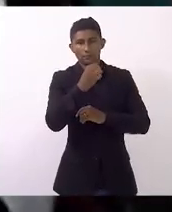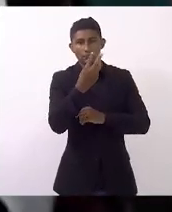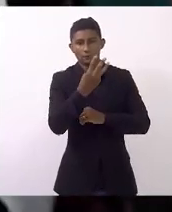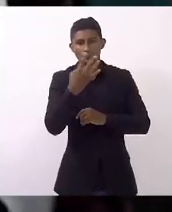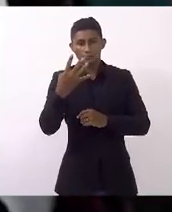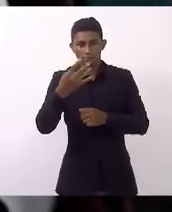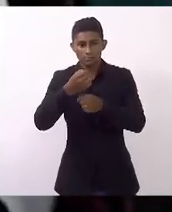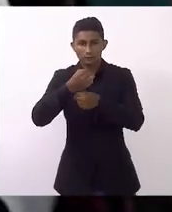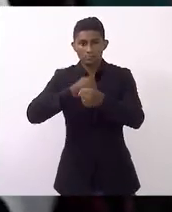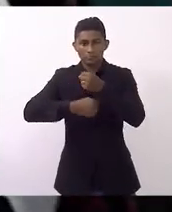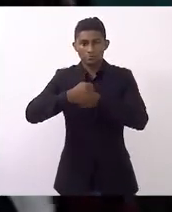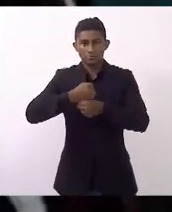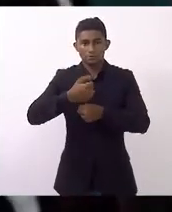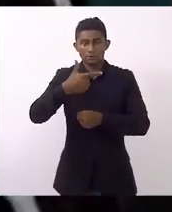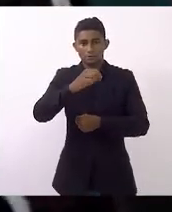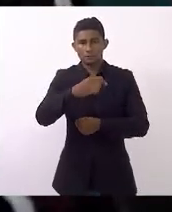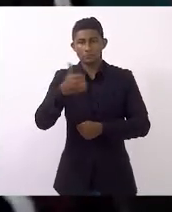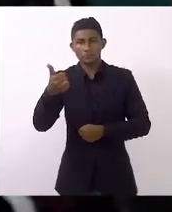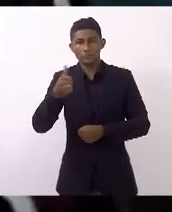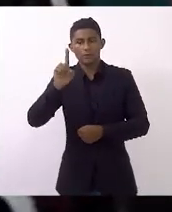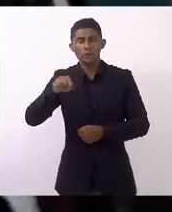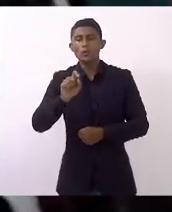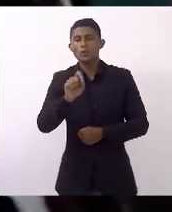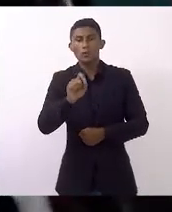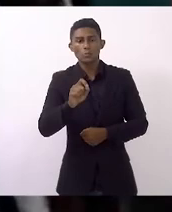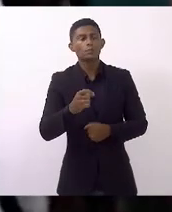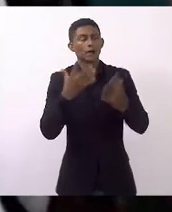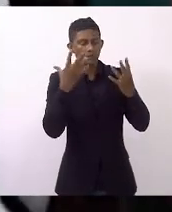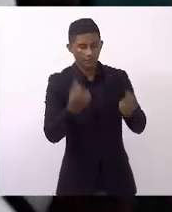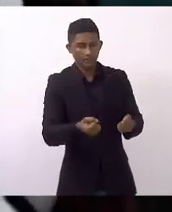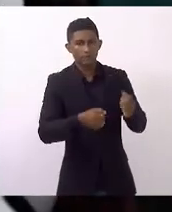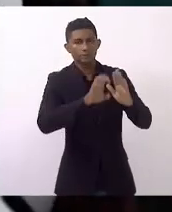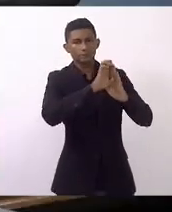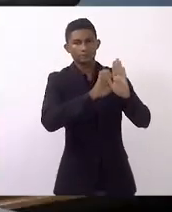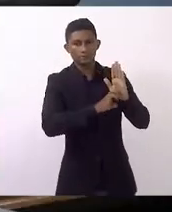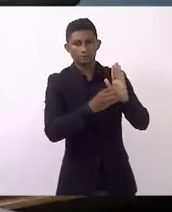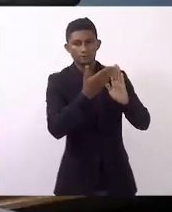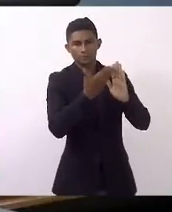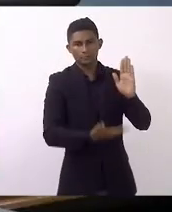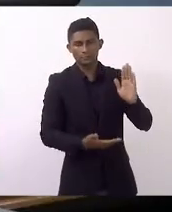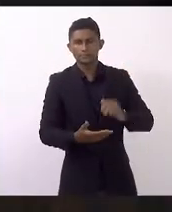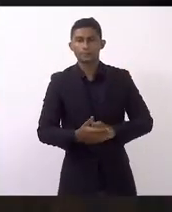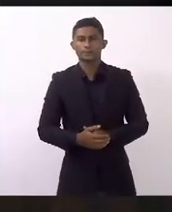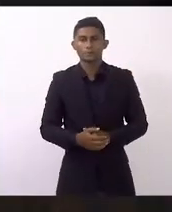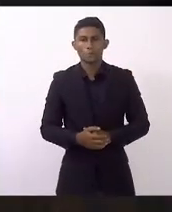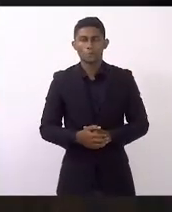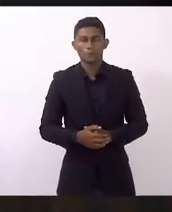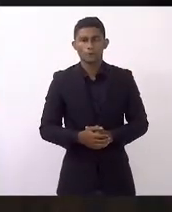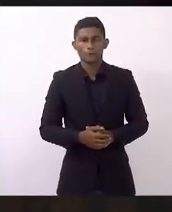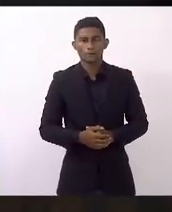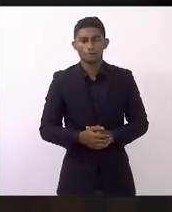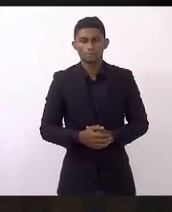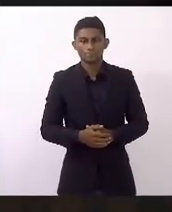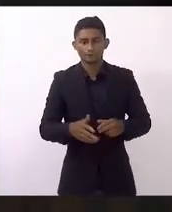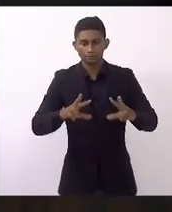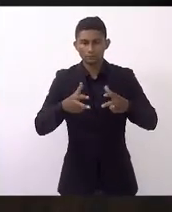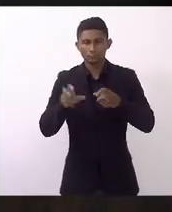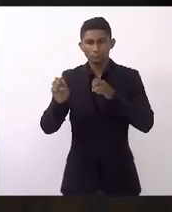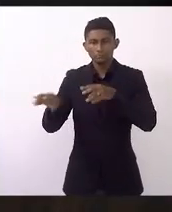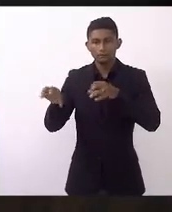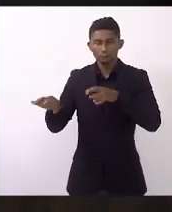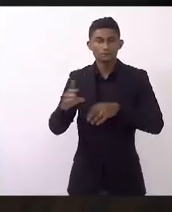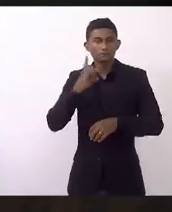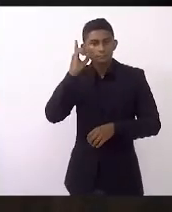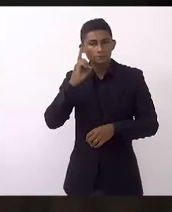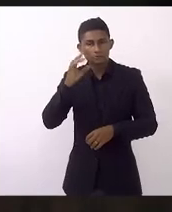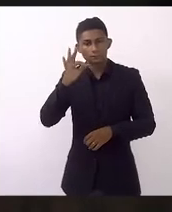4834 de 2021, é favorável com emendas. Pela Comissão de Educação, deputado Flávio